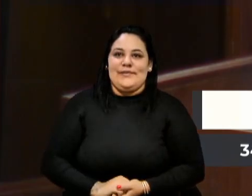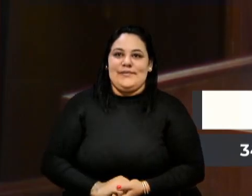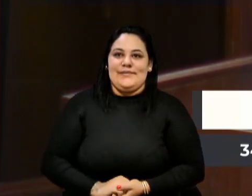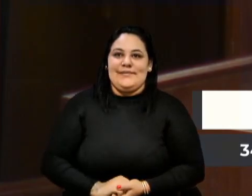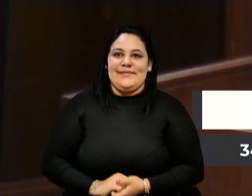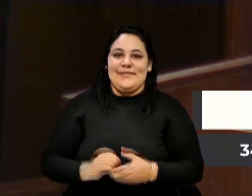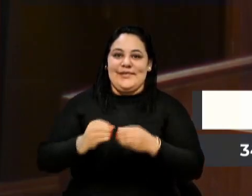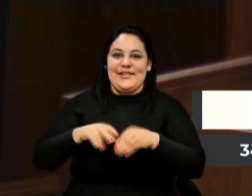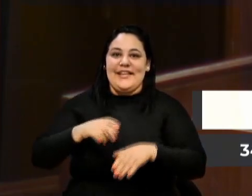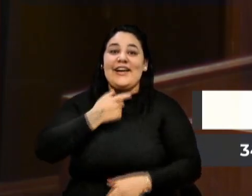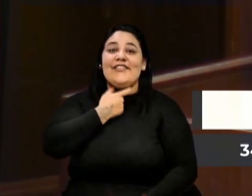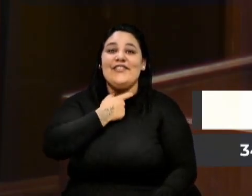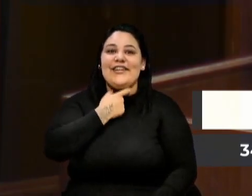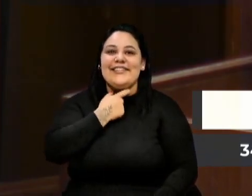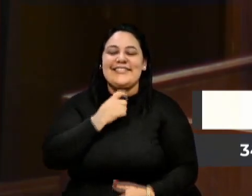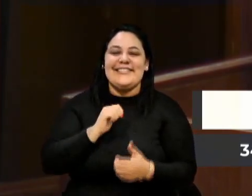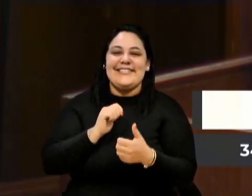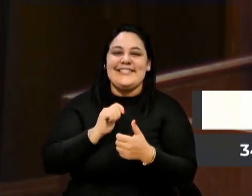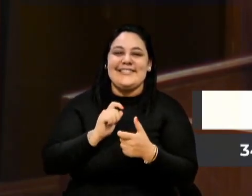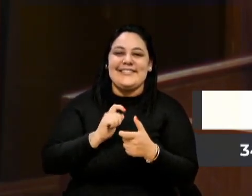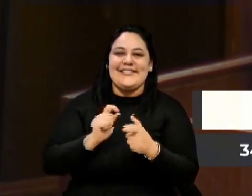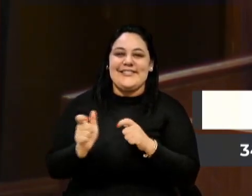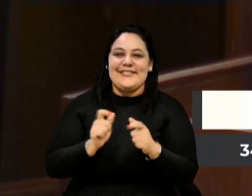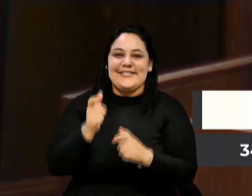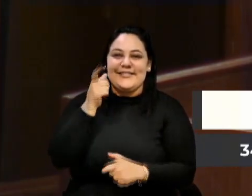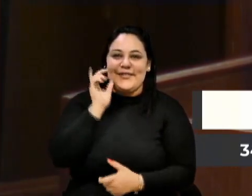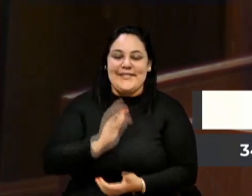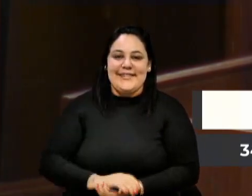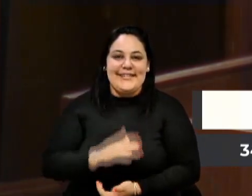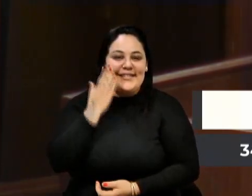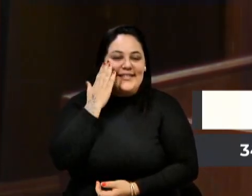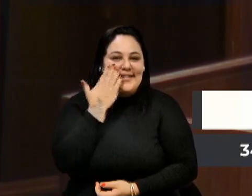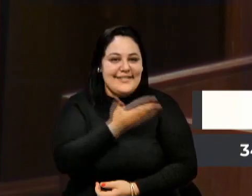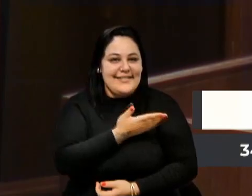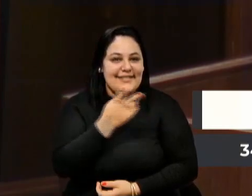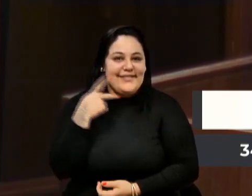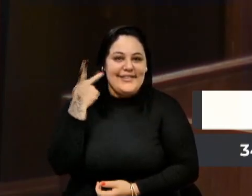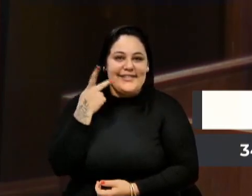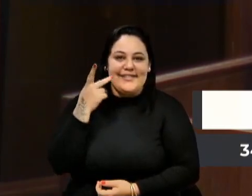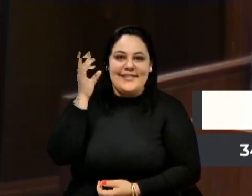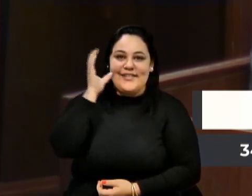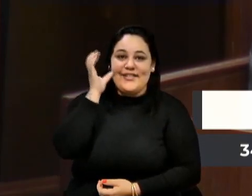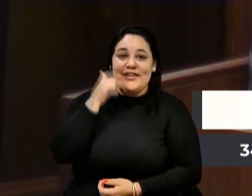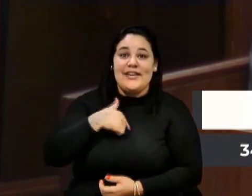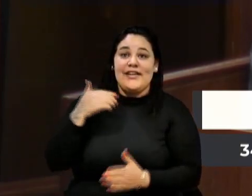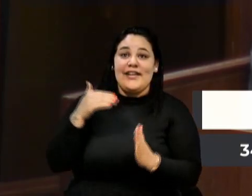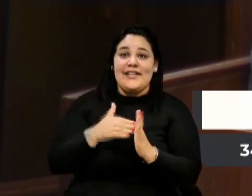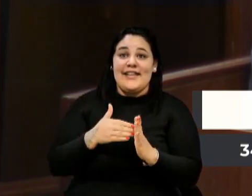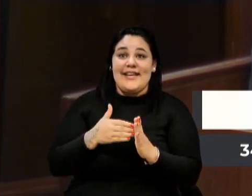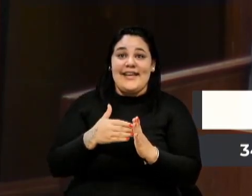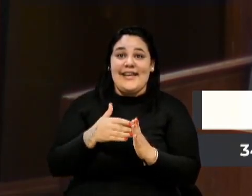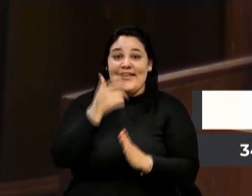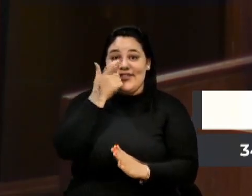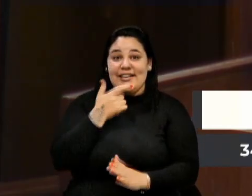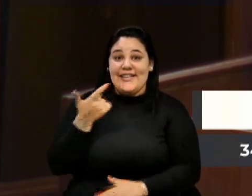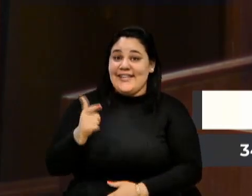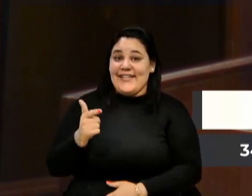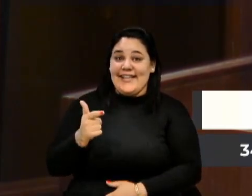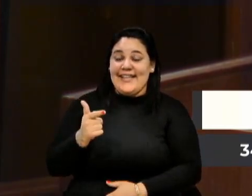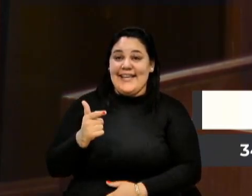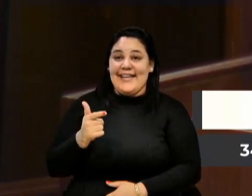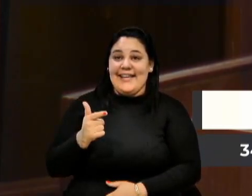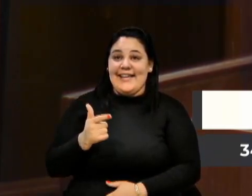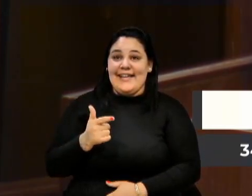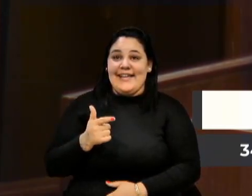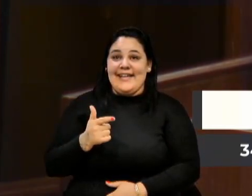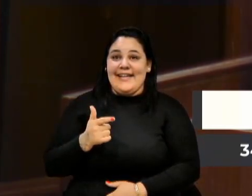ontem, né, segundo ele. Sabe, vereador Cadori, o senhor que nos preside hoje, eu até achei que não ia ter quórum para minha fala, mas que